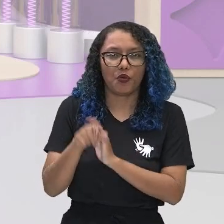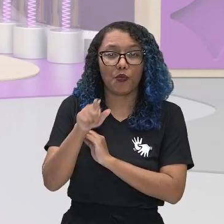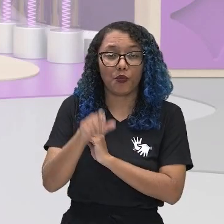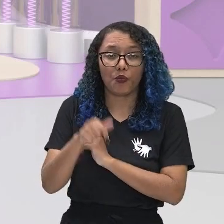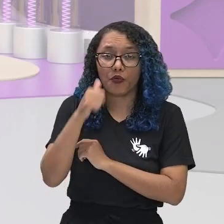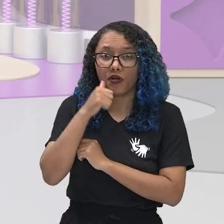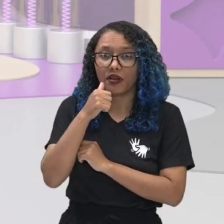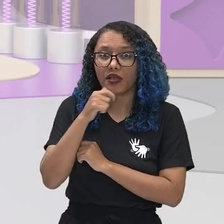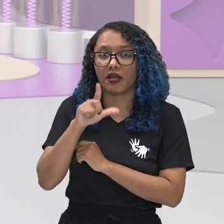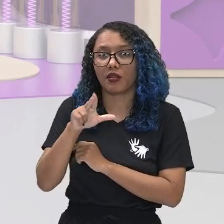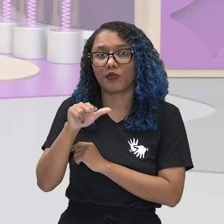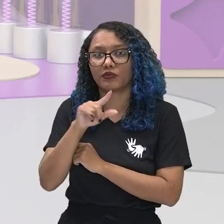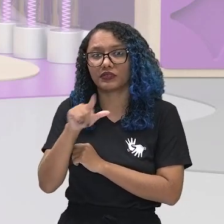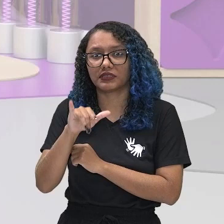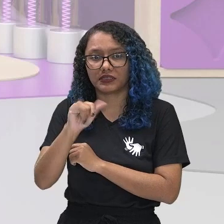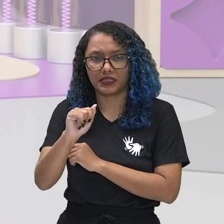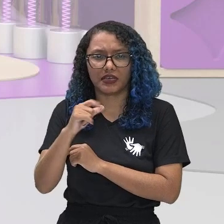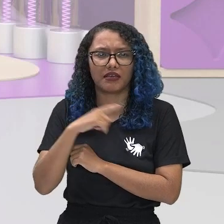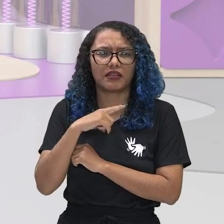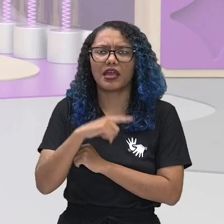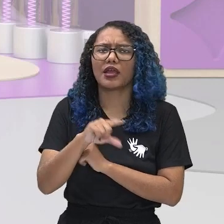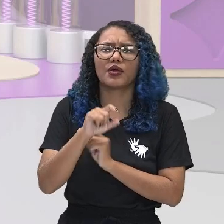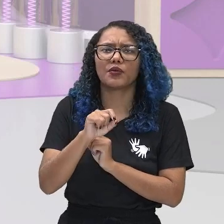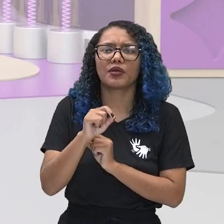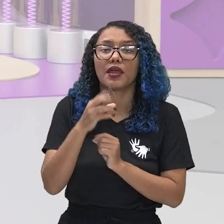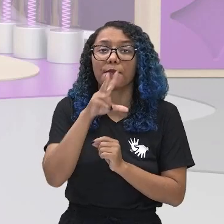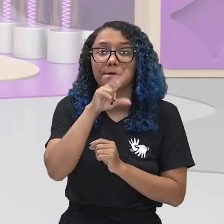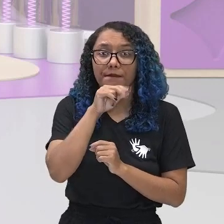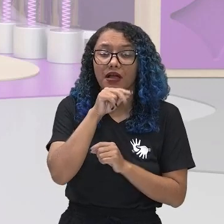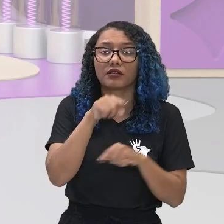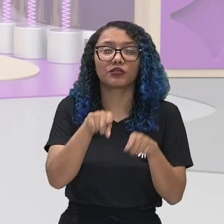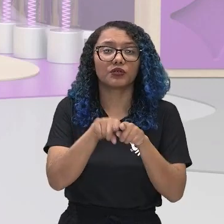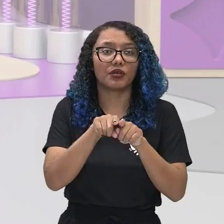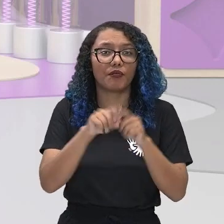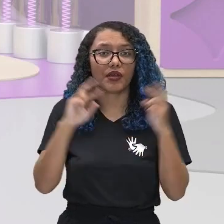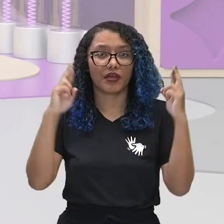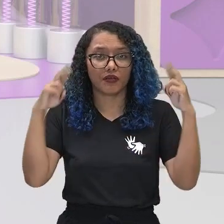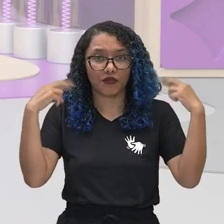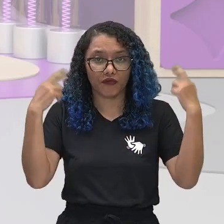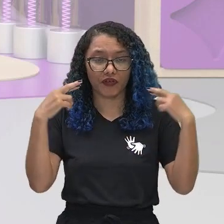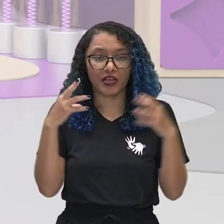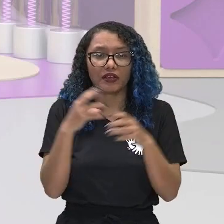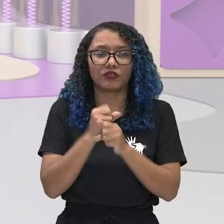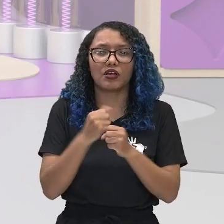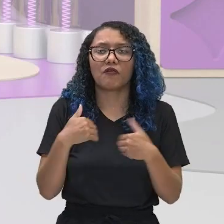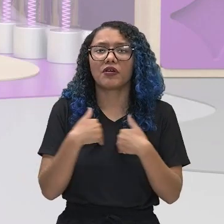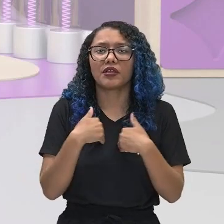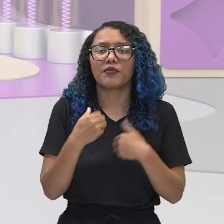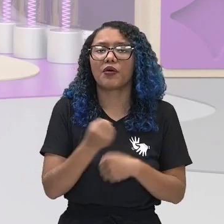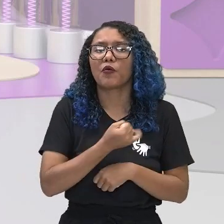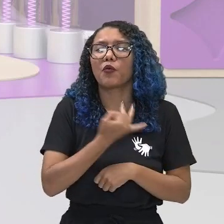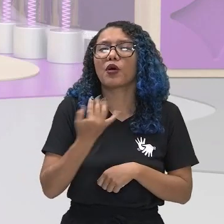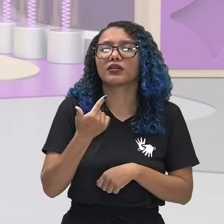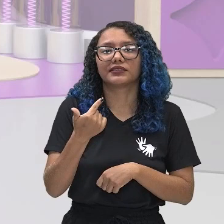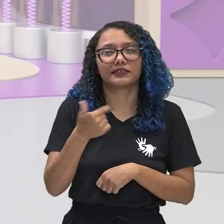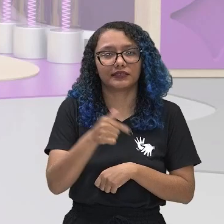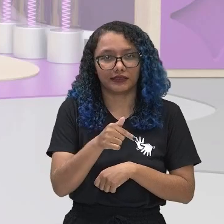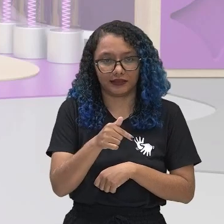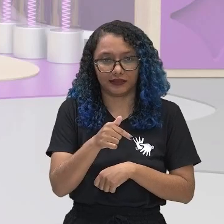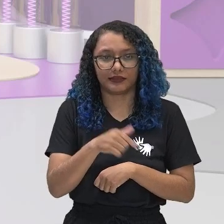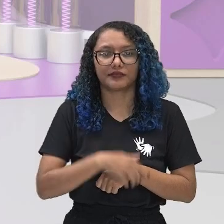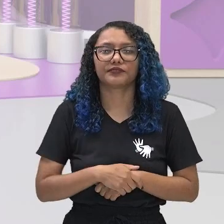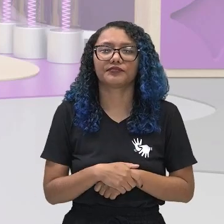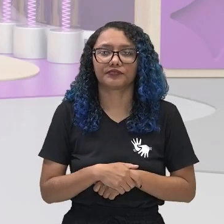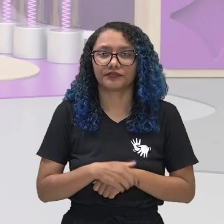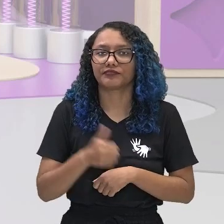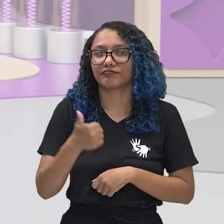há patos e ovelhas, num total de 17 animais. Ao todo,